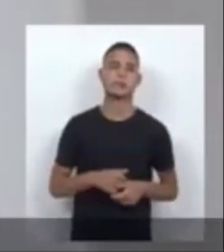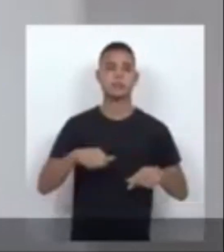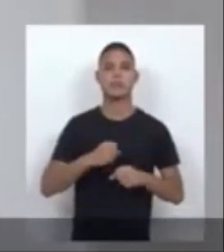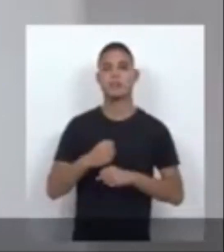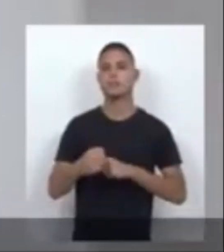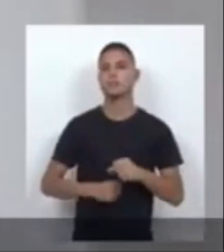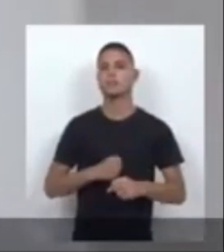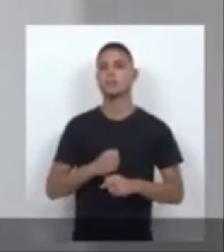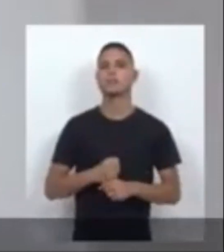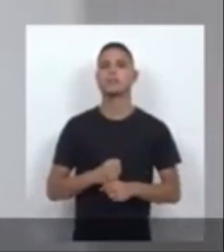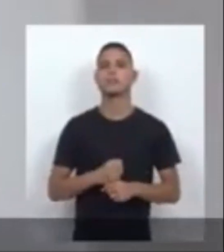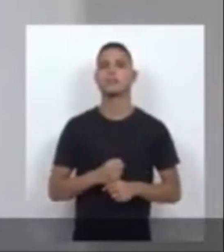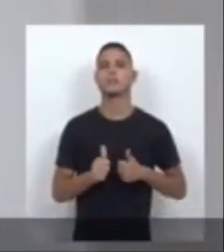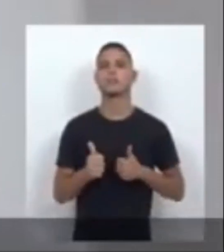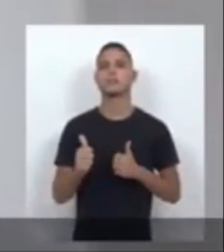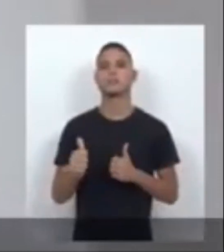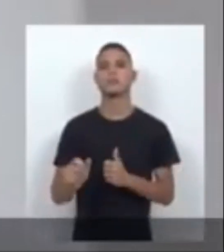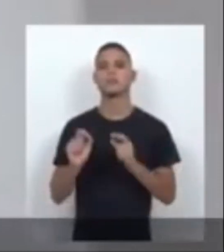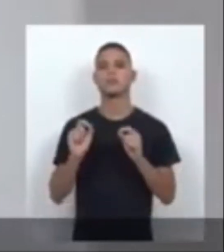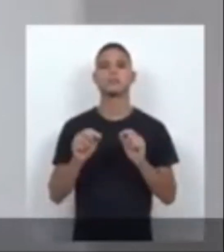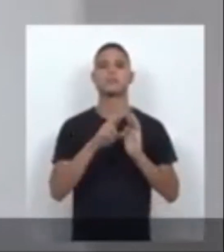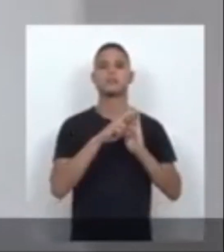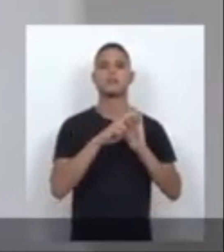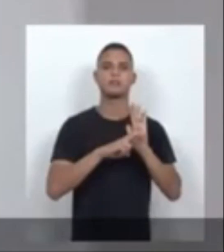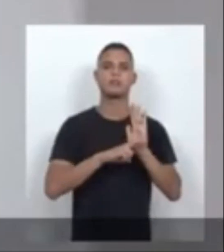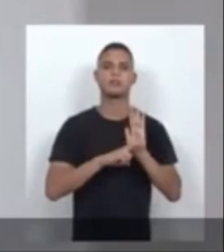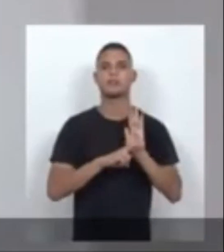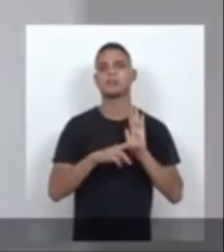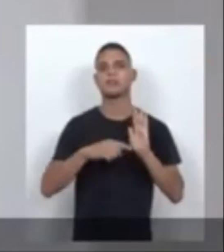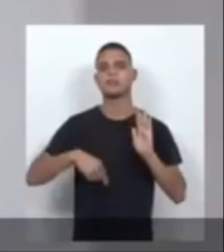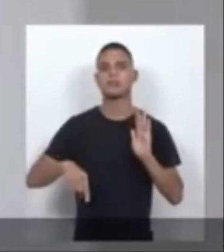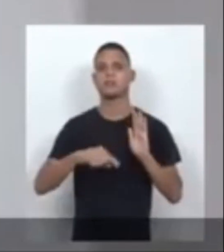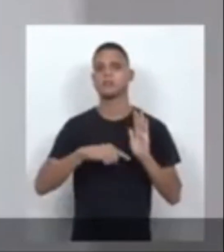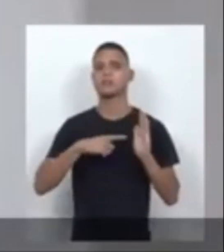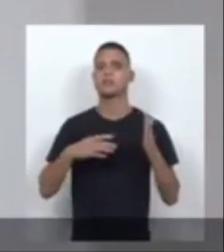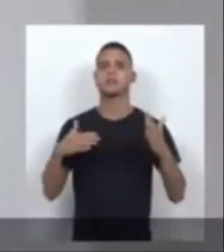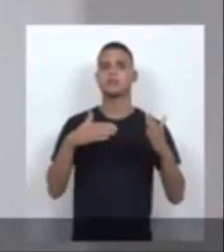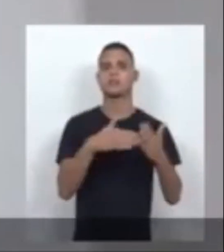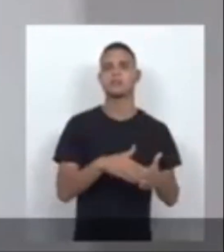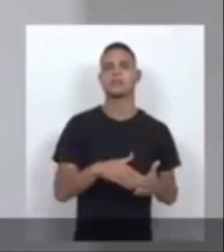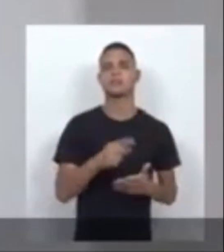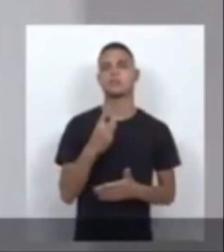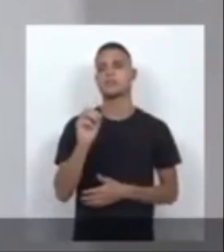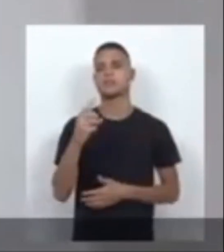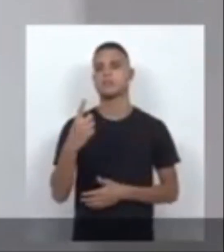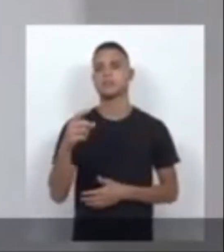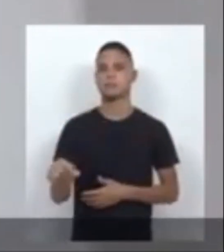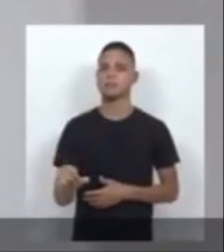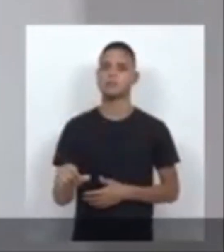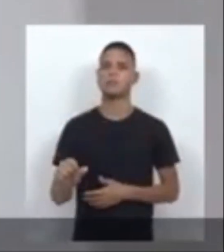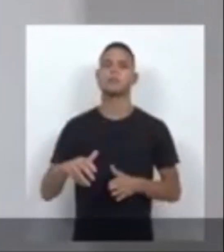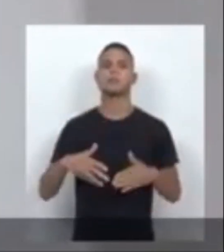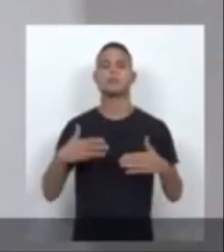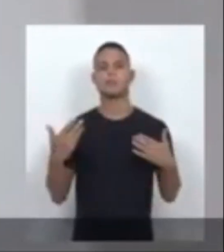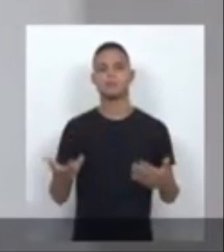vai seguir o mesmo regramento que nós seguimos até 2019. Então, nós tivemos